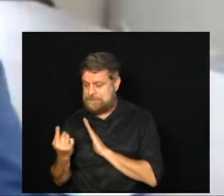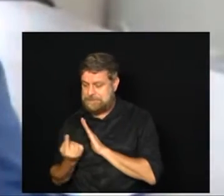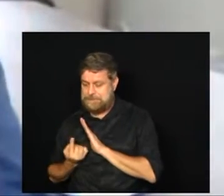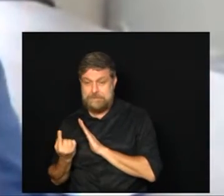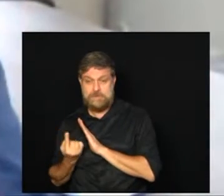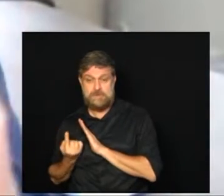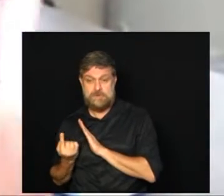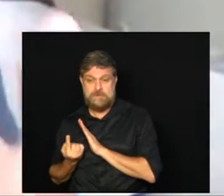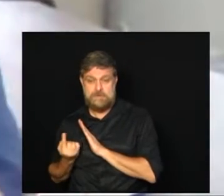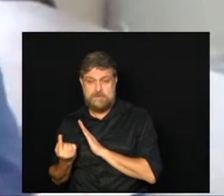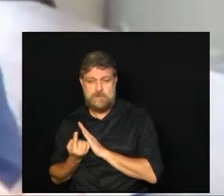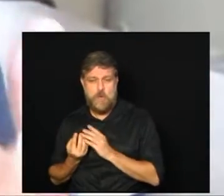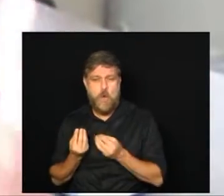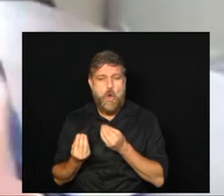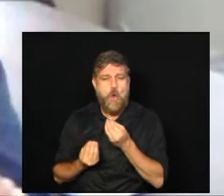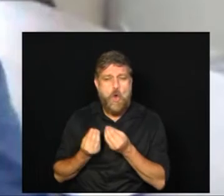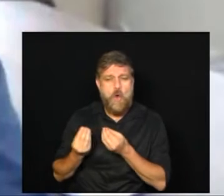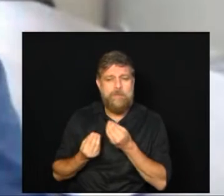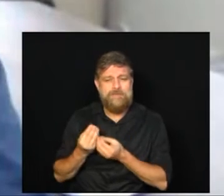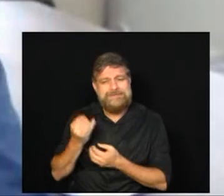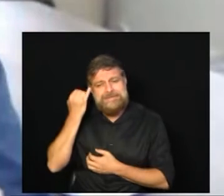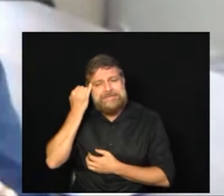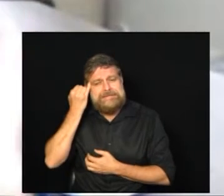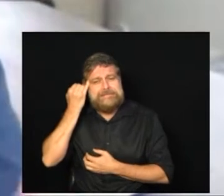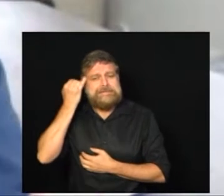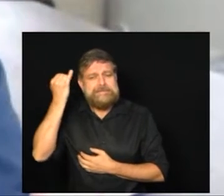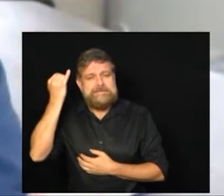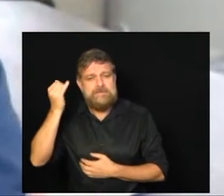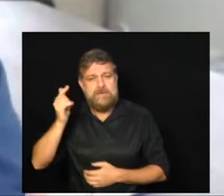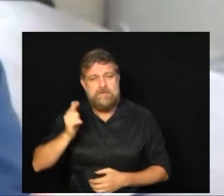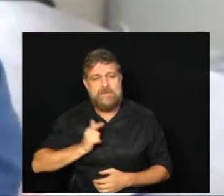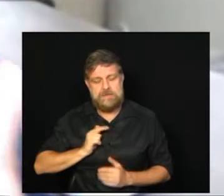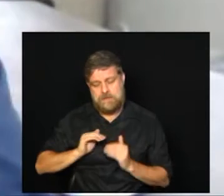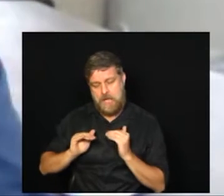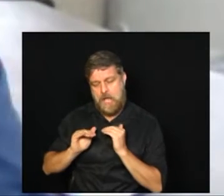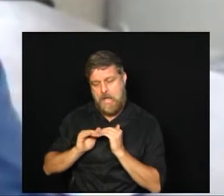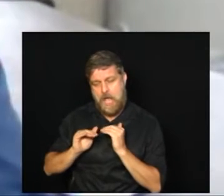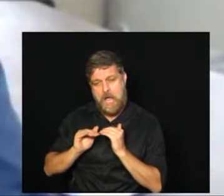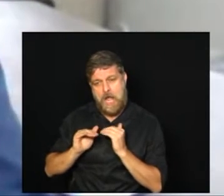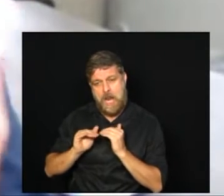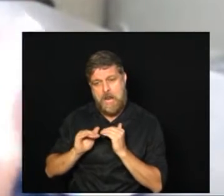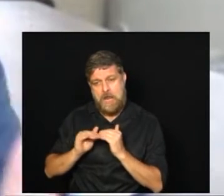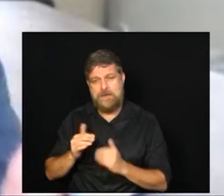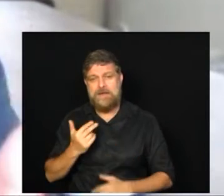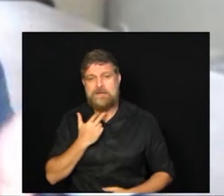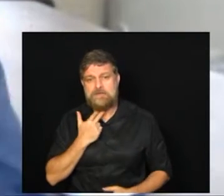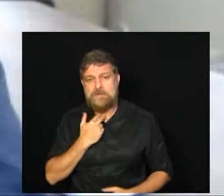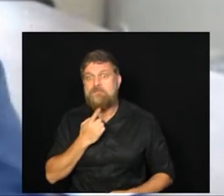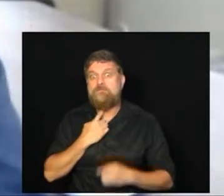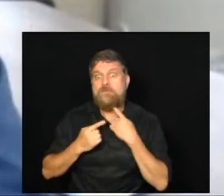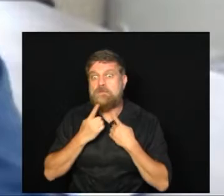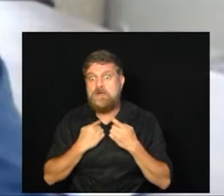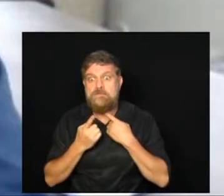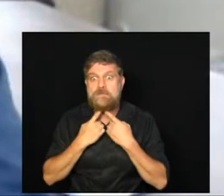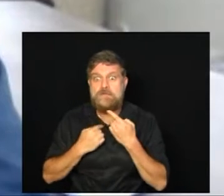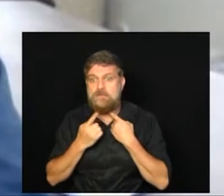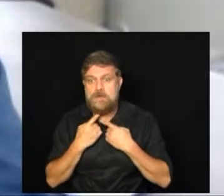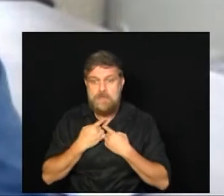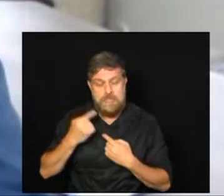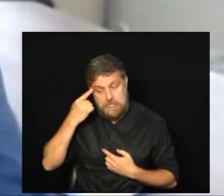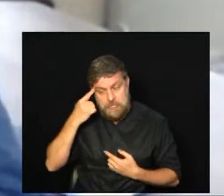você cria ambientes para que você tenha esse equilíbrio, né? E não gerem compulsões, porque se